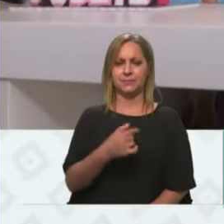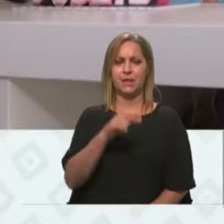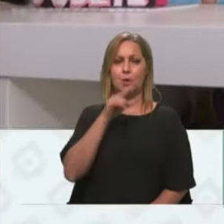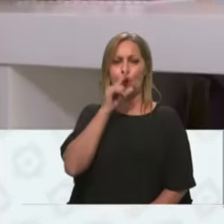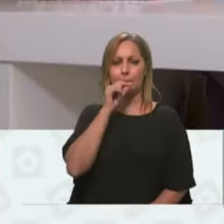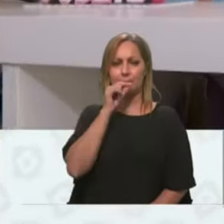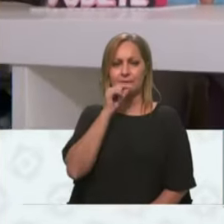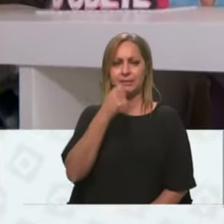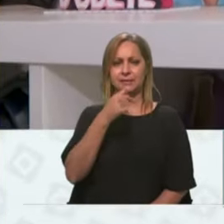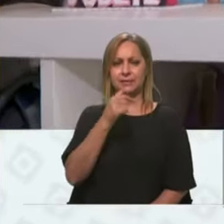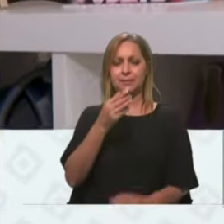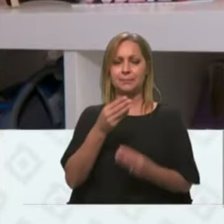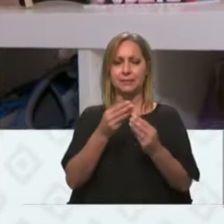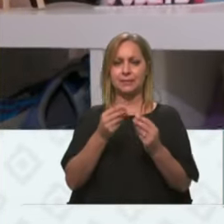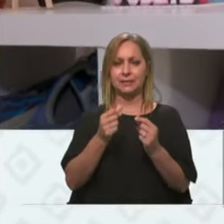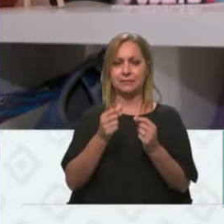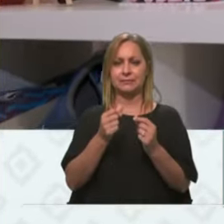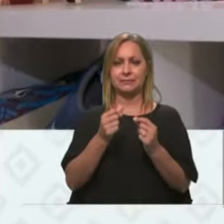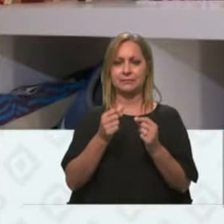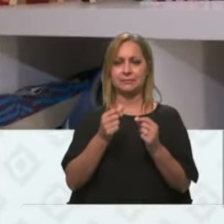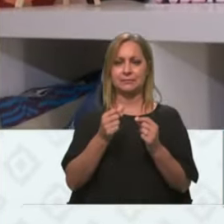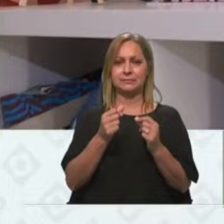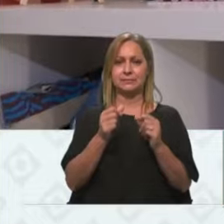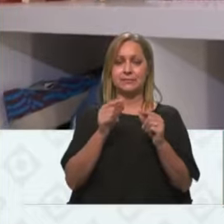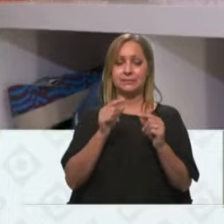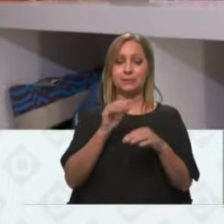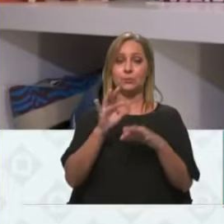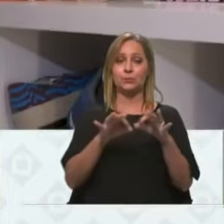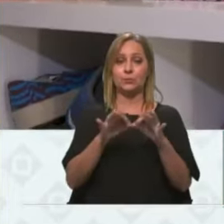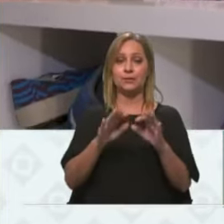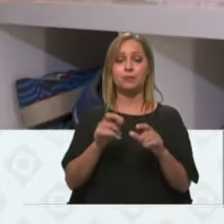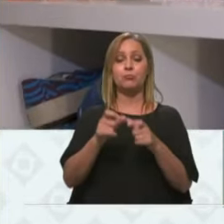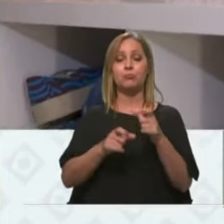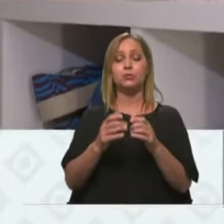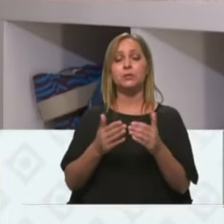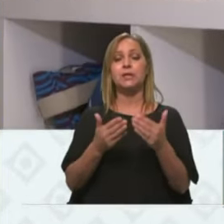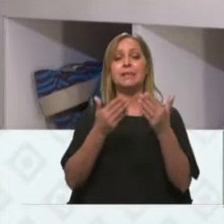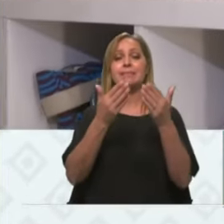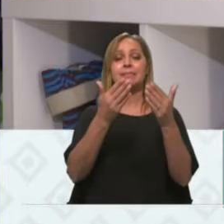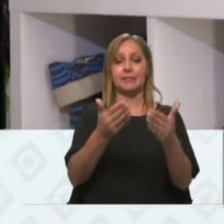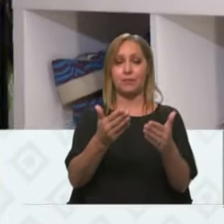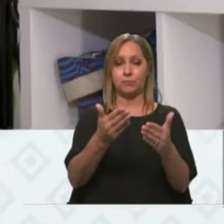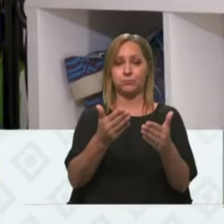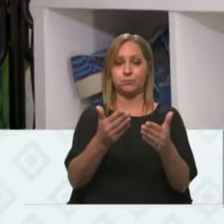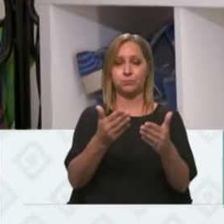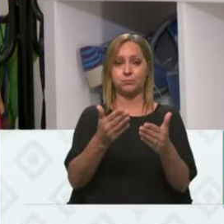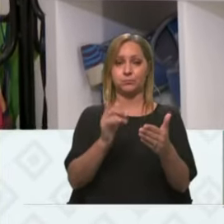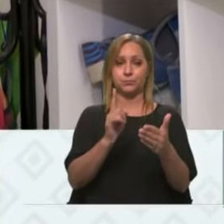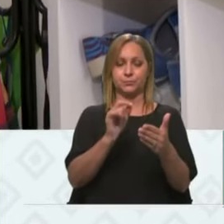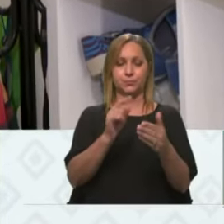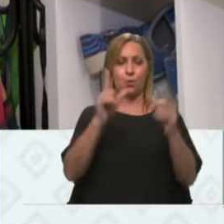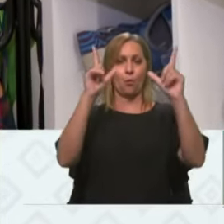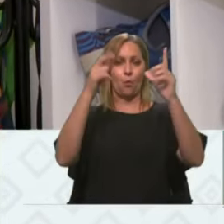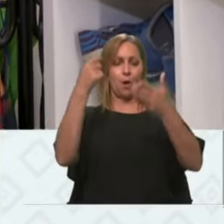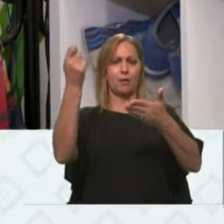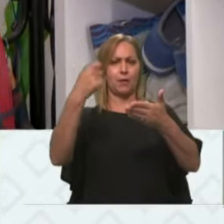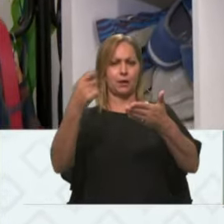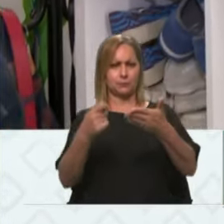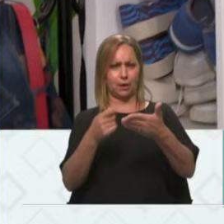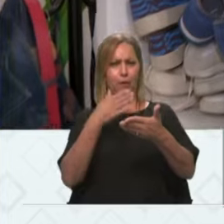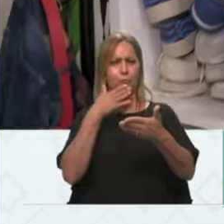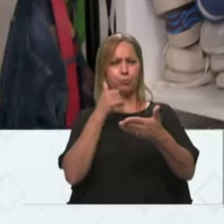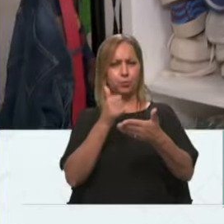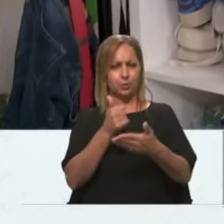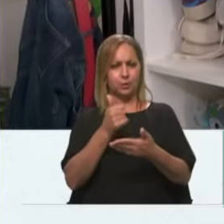aqui... Estas coisinhas são, com certeza, presentes que são oferecidos ao João pelos nossos convidados. Este retrato está muito bonito